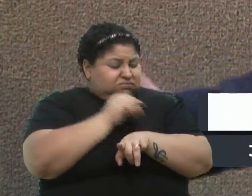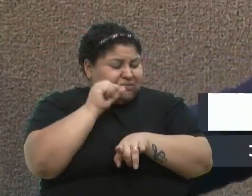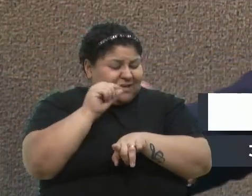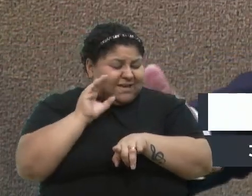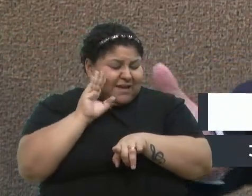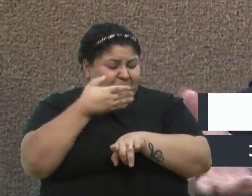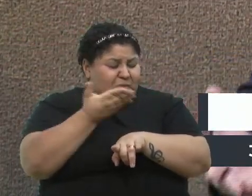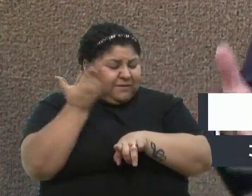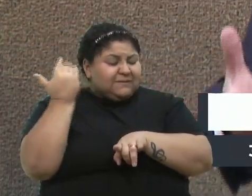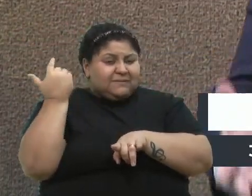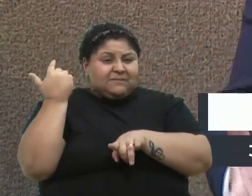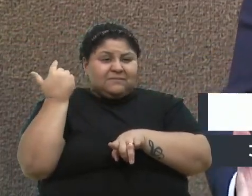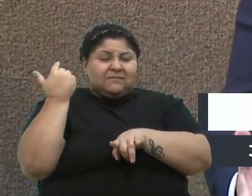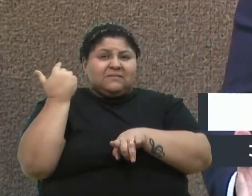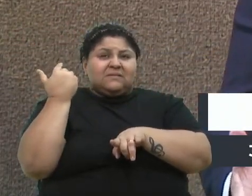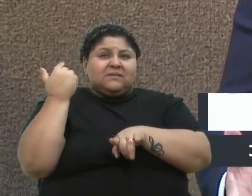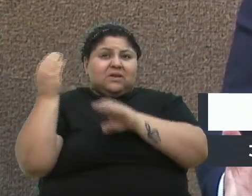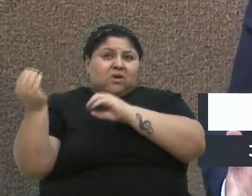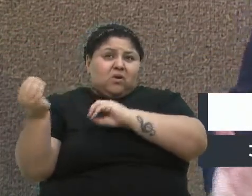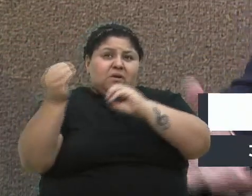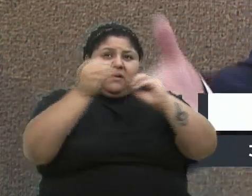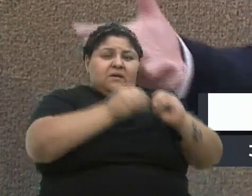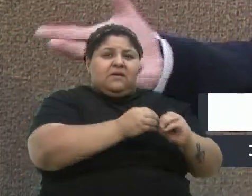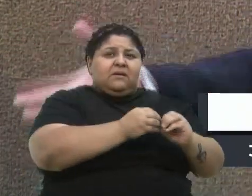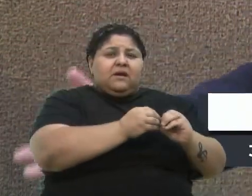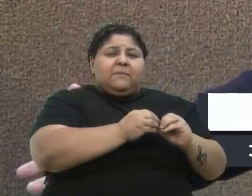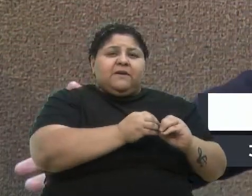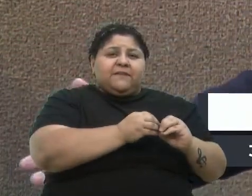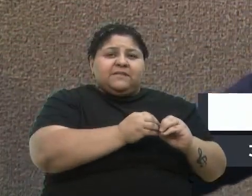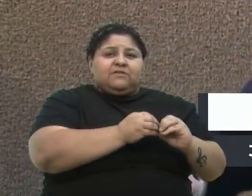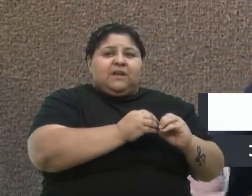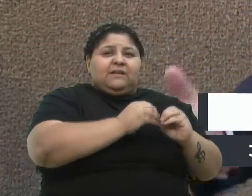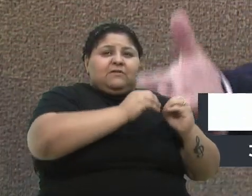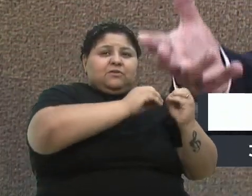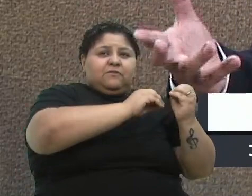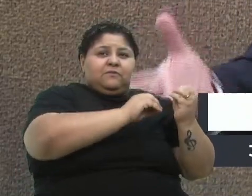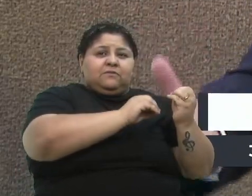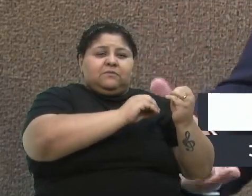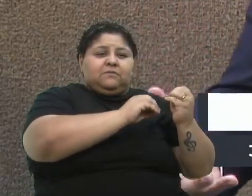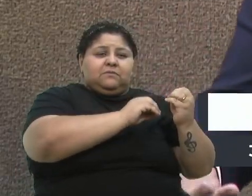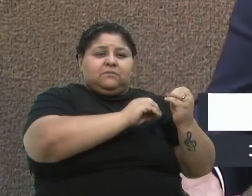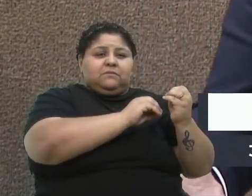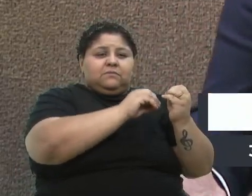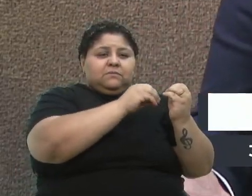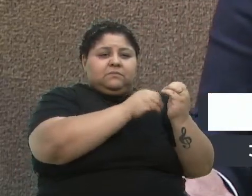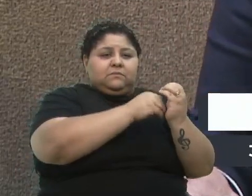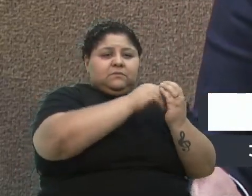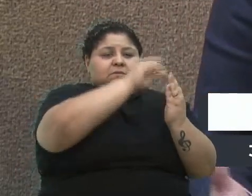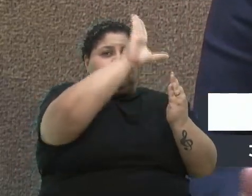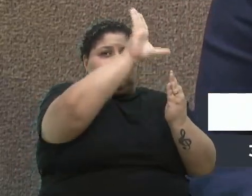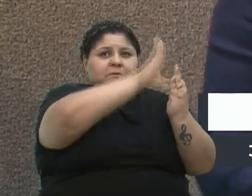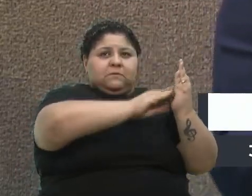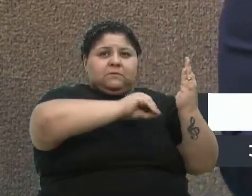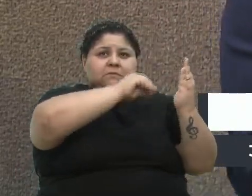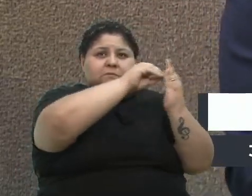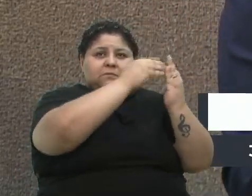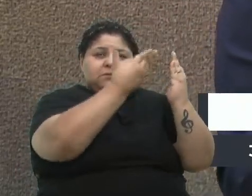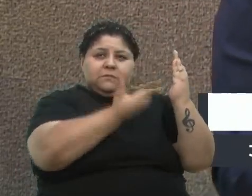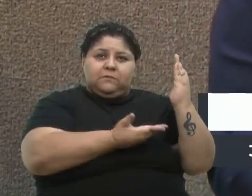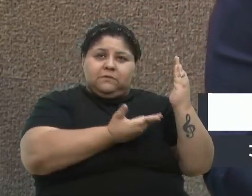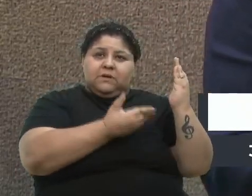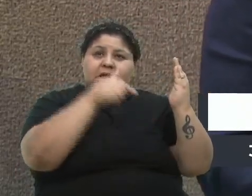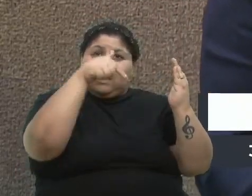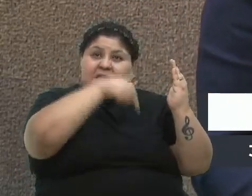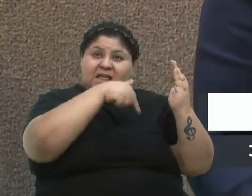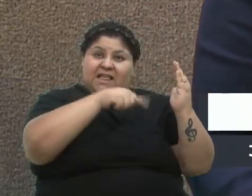época. Então, colocar no calendário, refletir sobre o tema, ter respeito a respeito da diversidade. Nosso partido